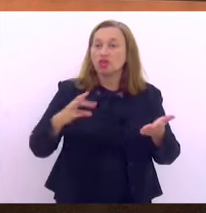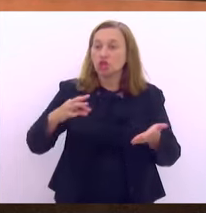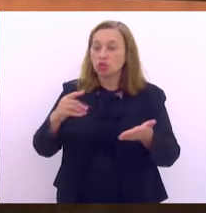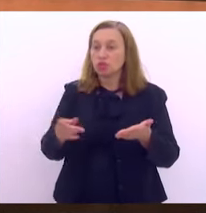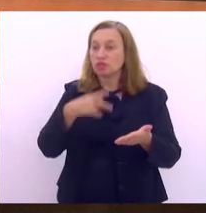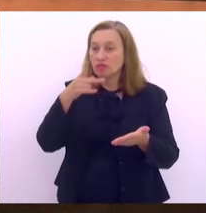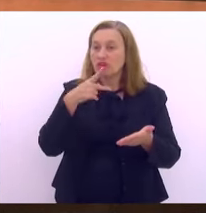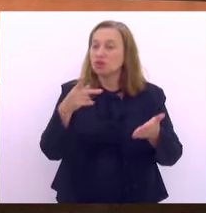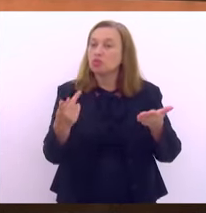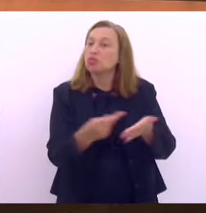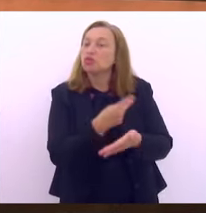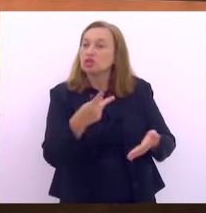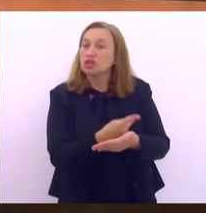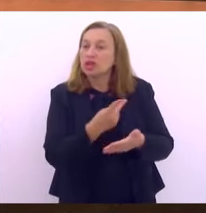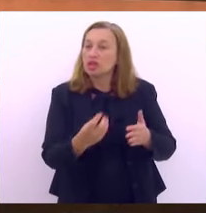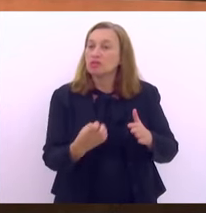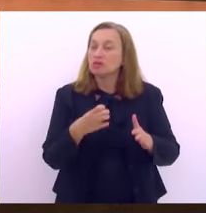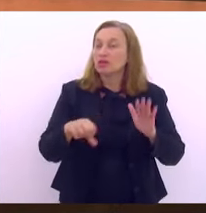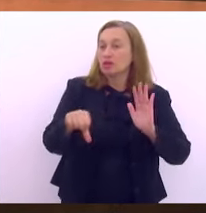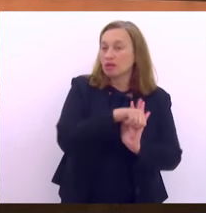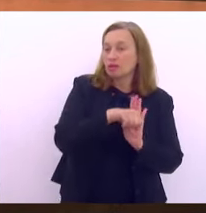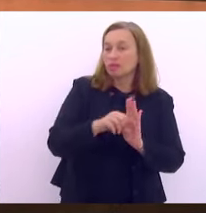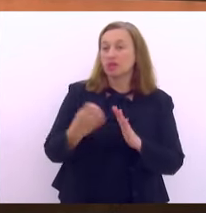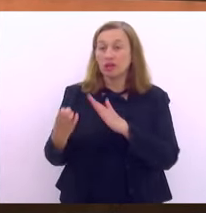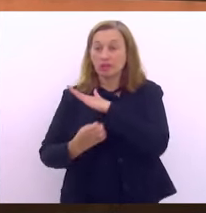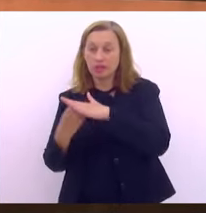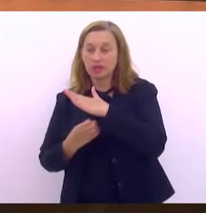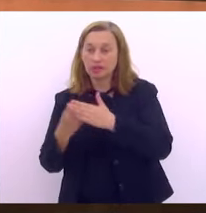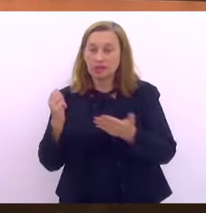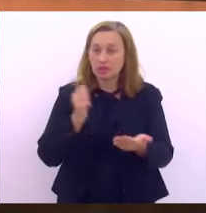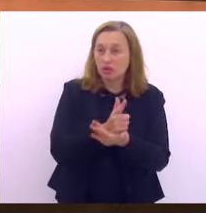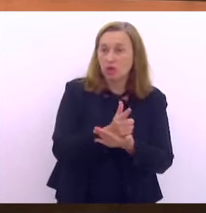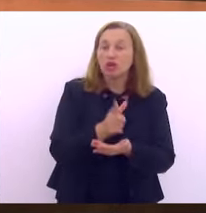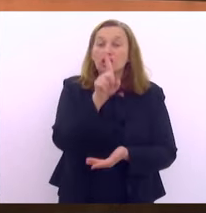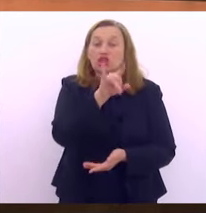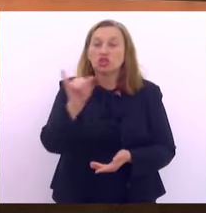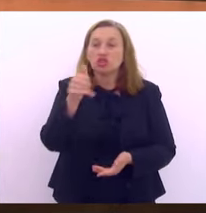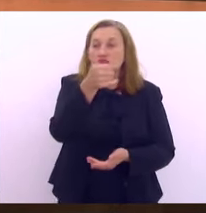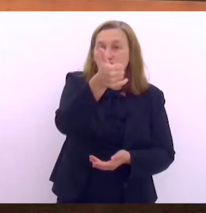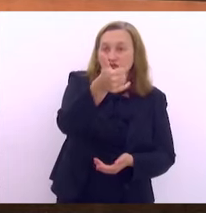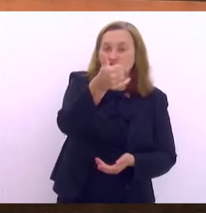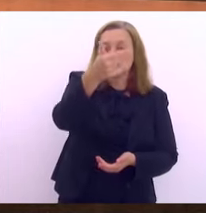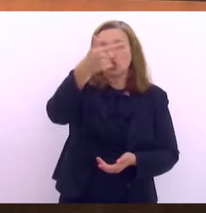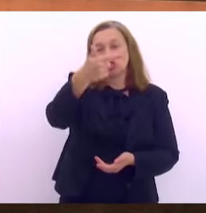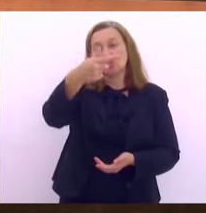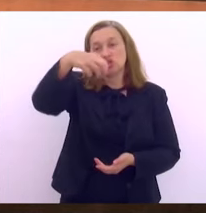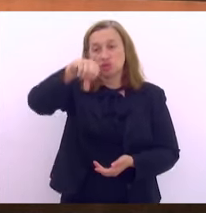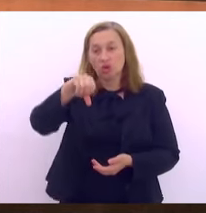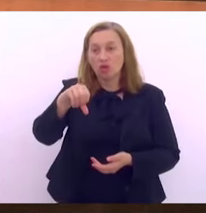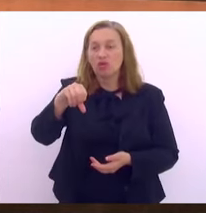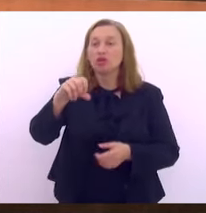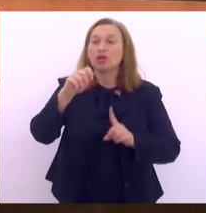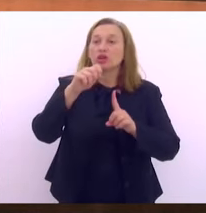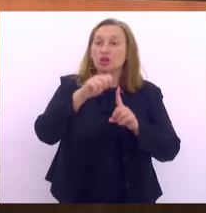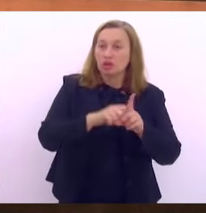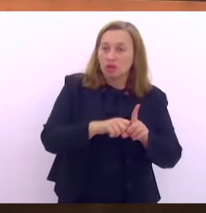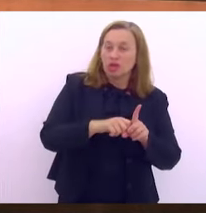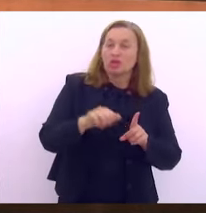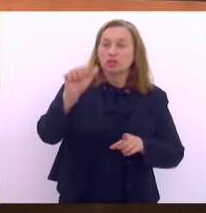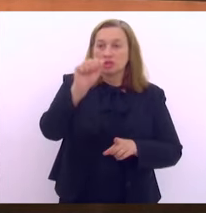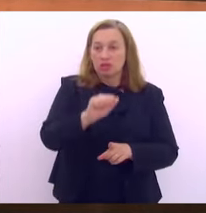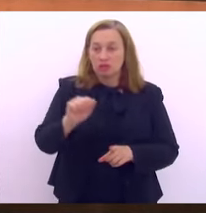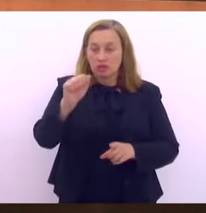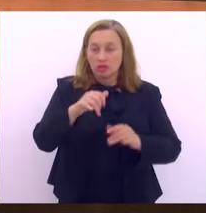as irregularidades nessa compra. Somente no dia 29/8, a SEDUC informou a essa empresa, ou